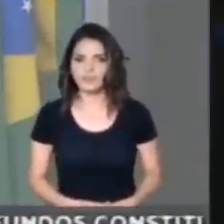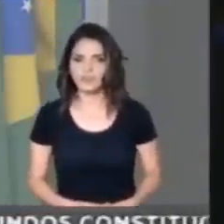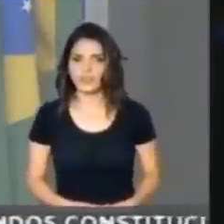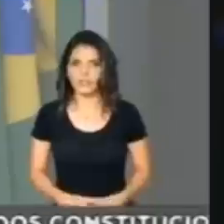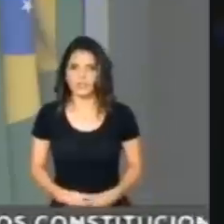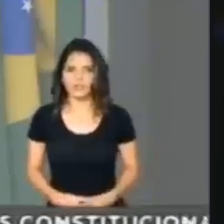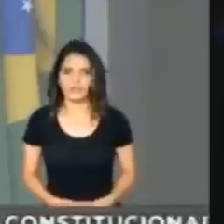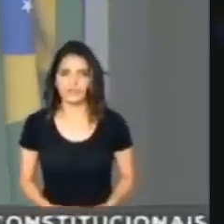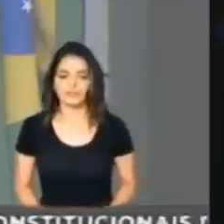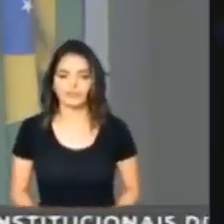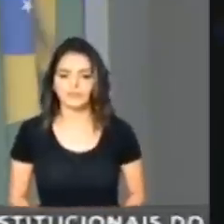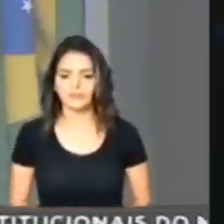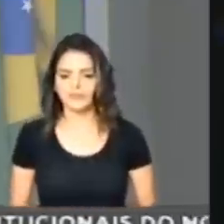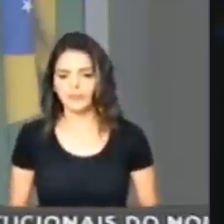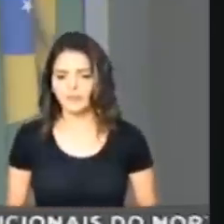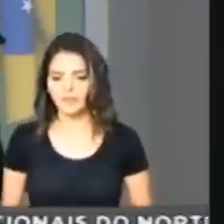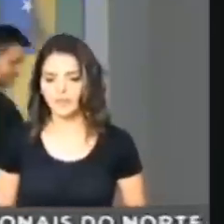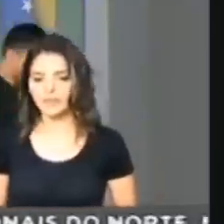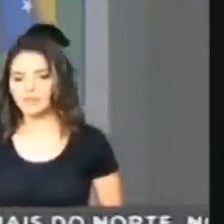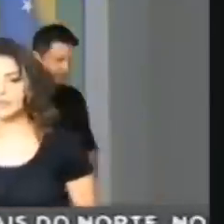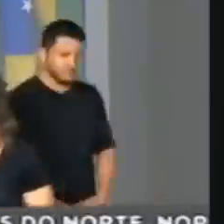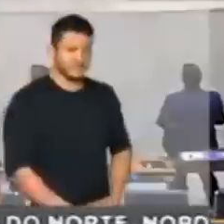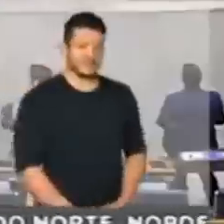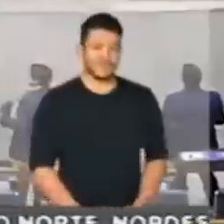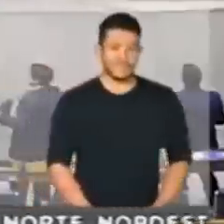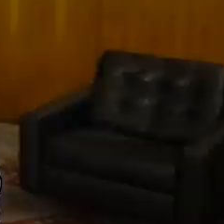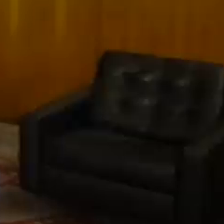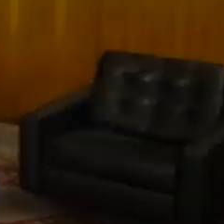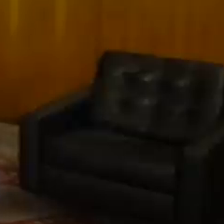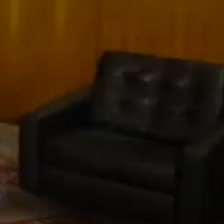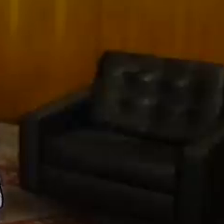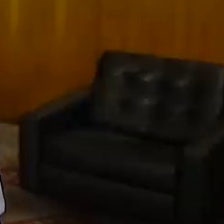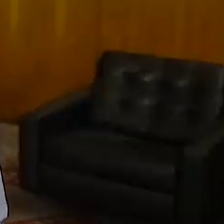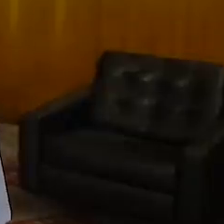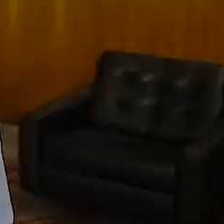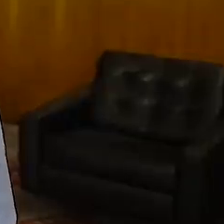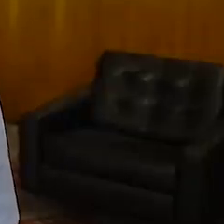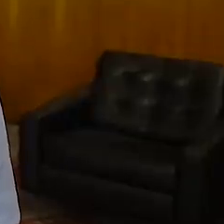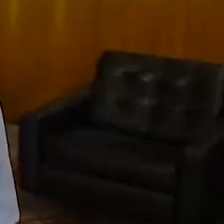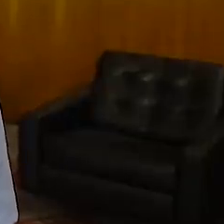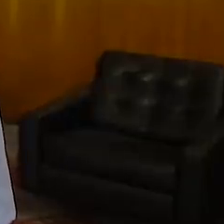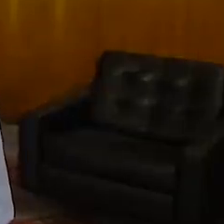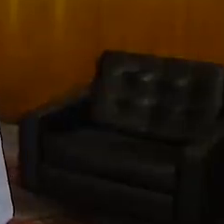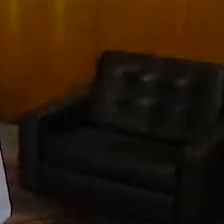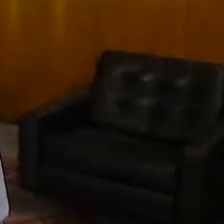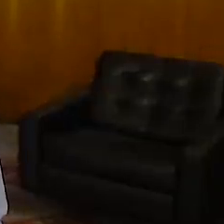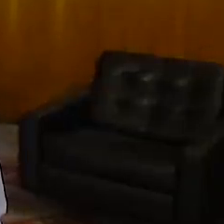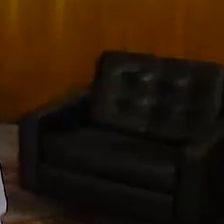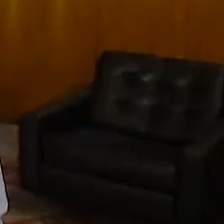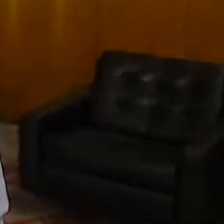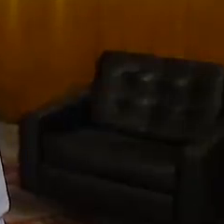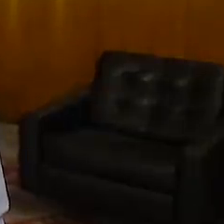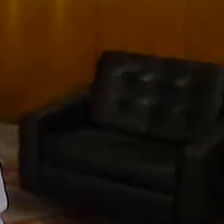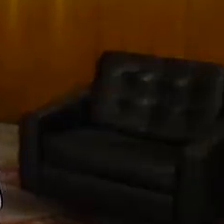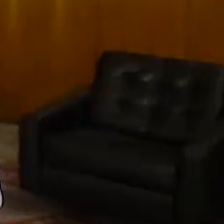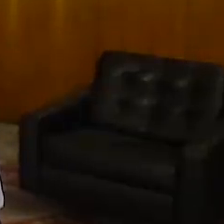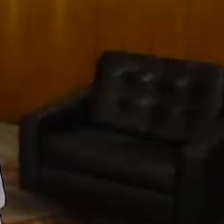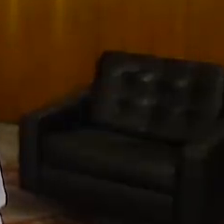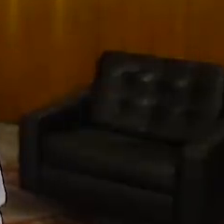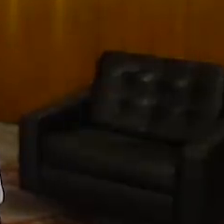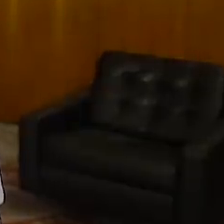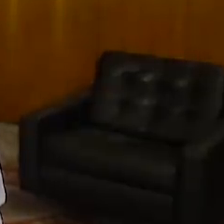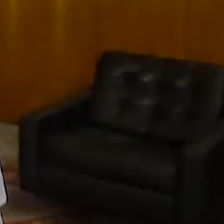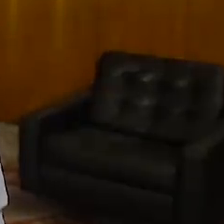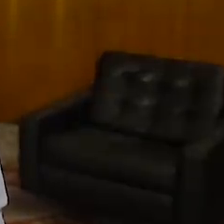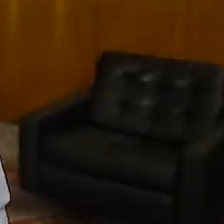deputado Kim. Muito obrigado, presidente. Tempo dele, por favor. Pessoal, já tá vendo a pré-estreia do filme do Movimento Brasil Livre, que a gente tem imagens exclusivas